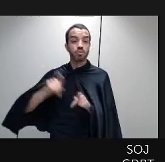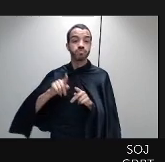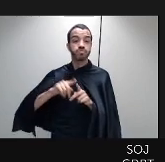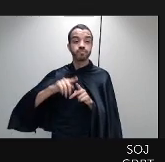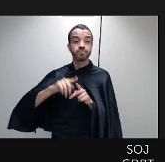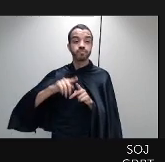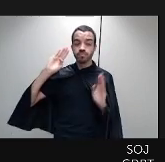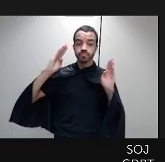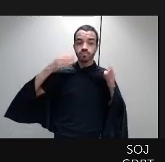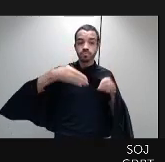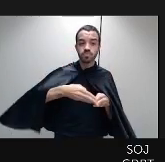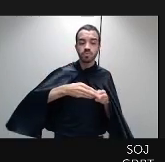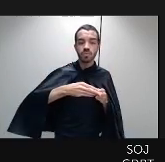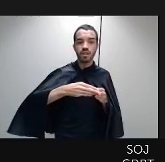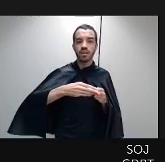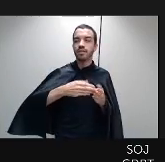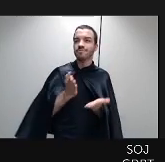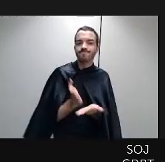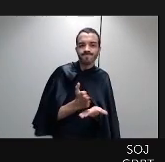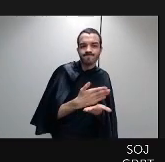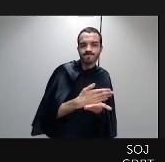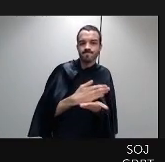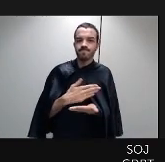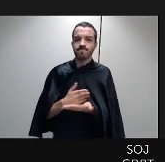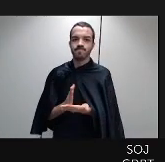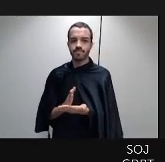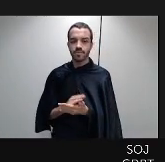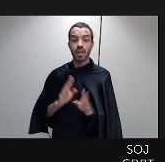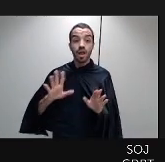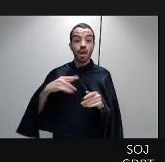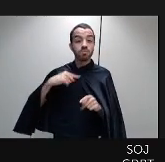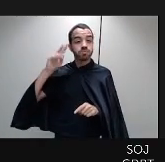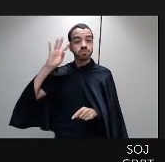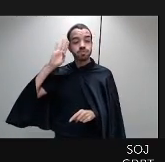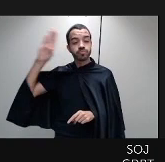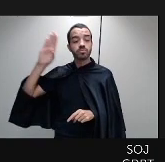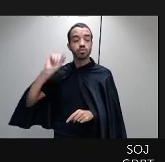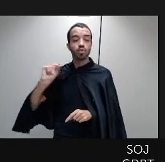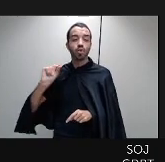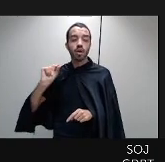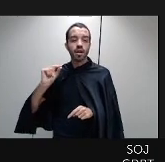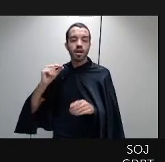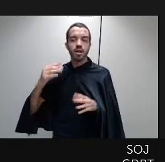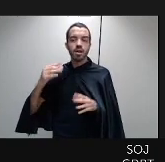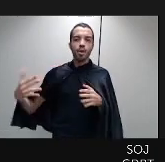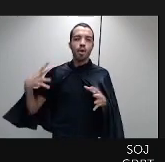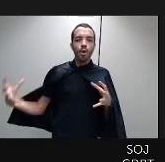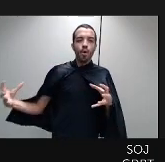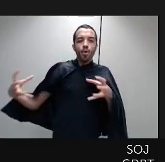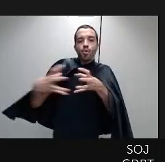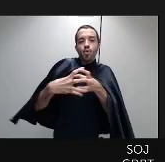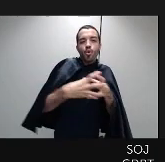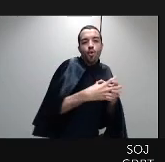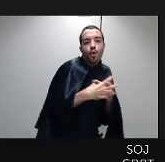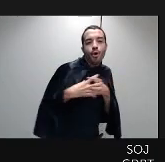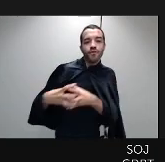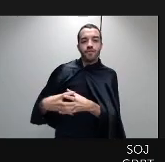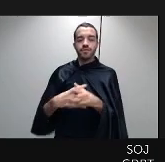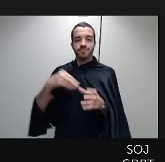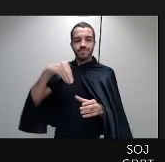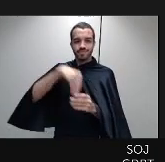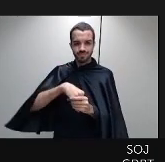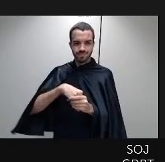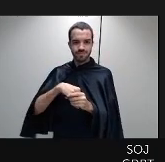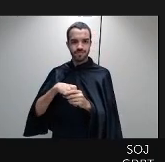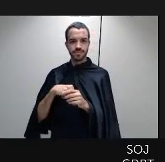entendendo e da possibilidade da convivência entre ação de execução fiscal e a